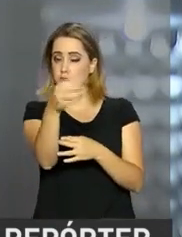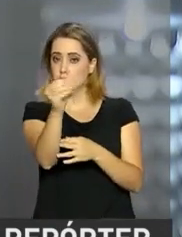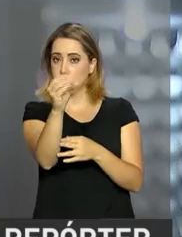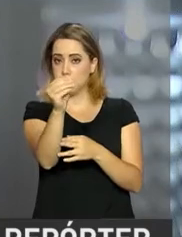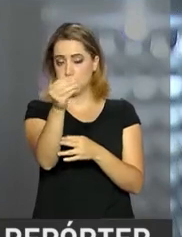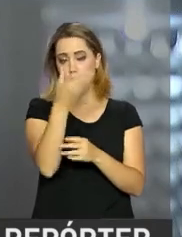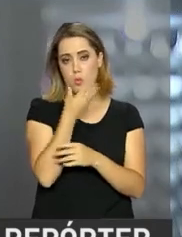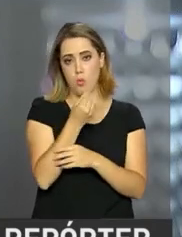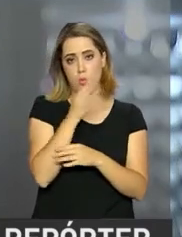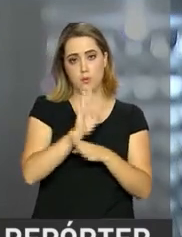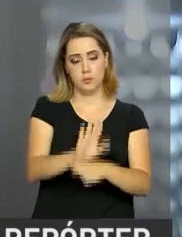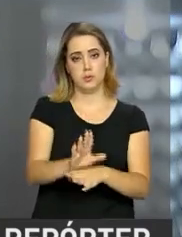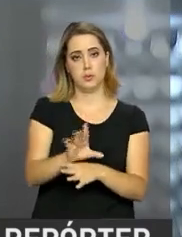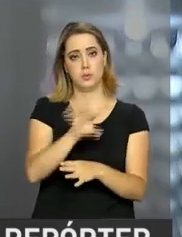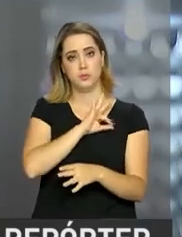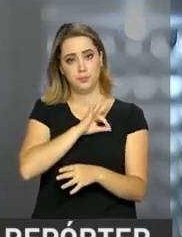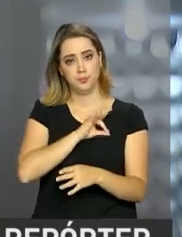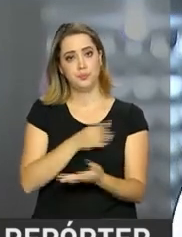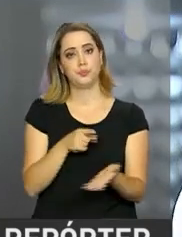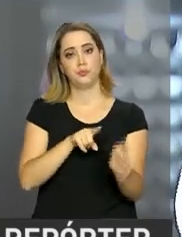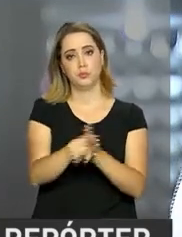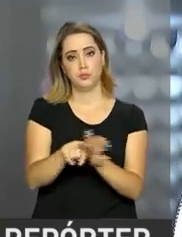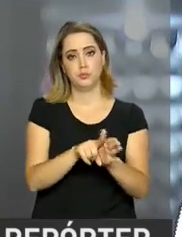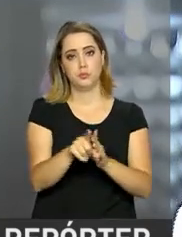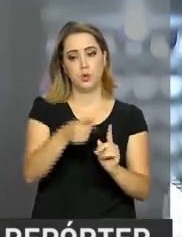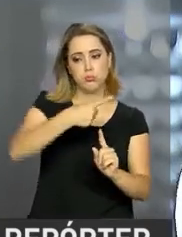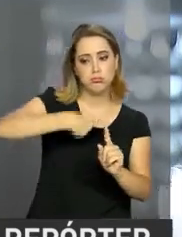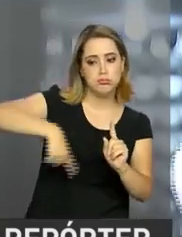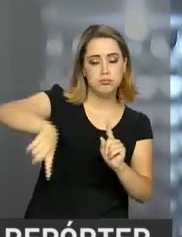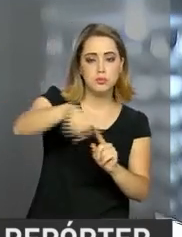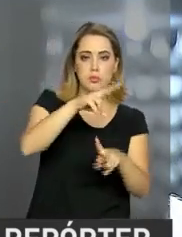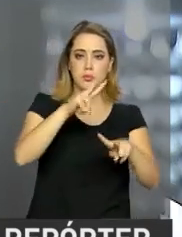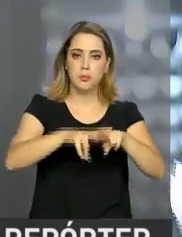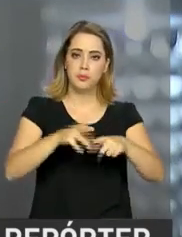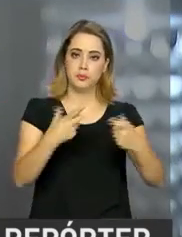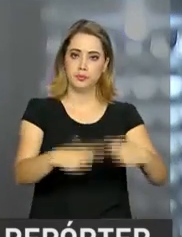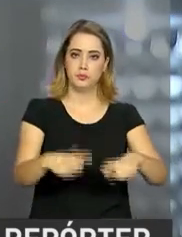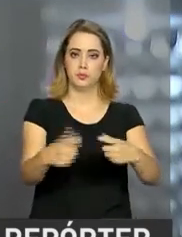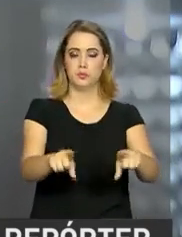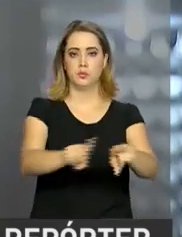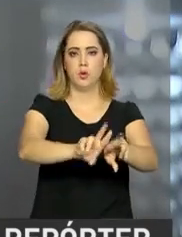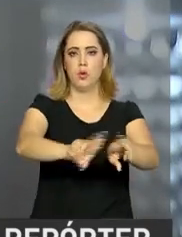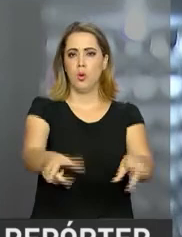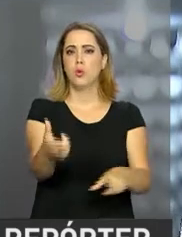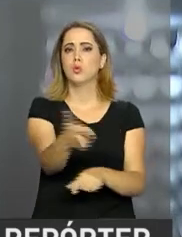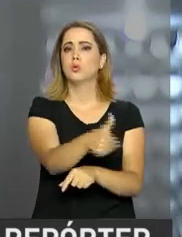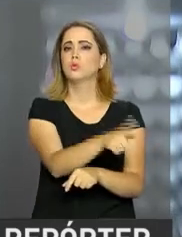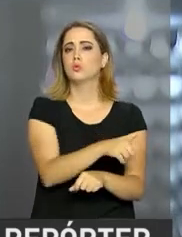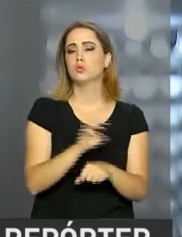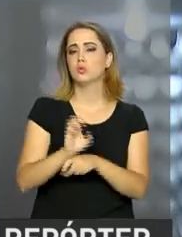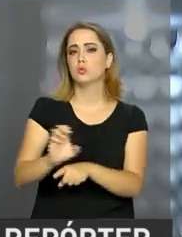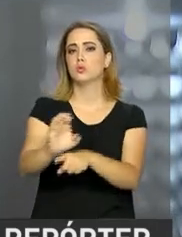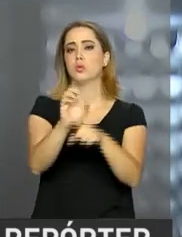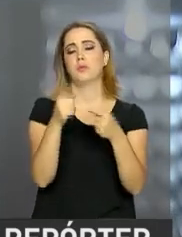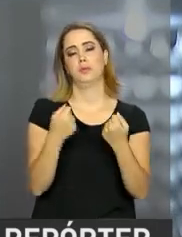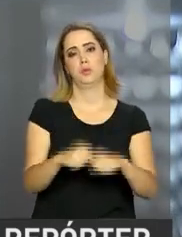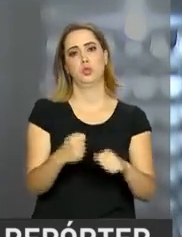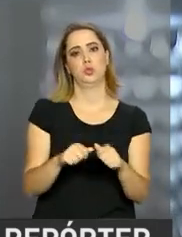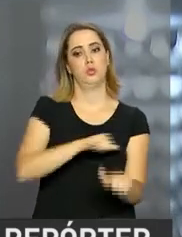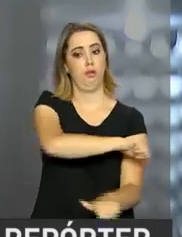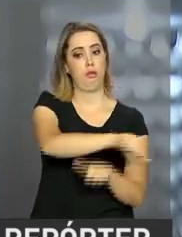no perímetro dos presídios rondônia mato grosso do sul acre e roraima solicitaram transferência